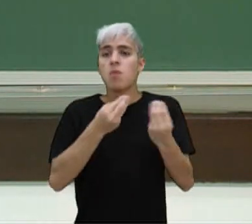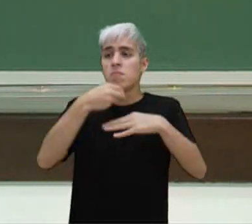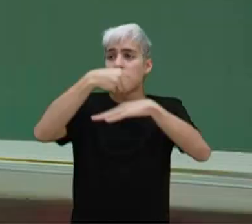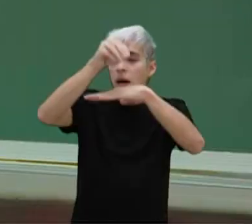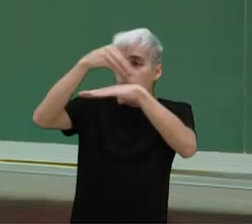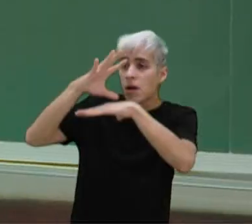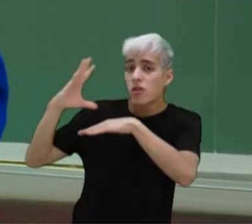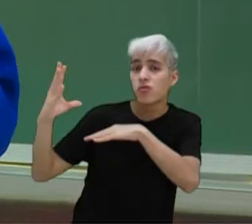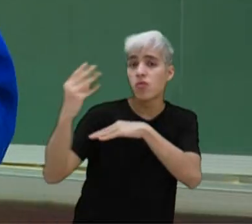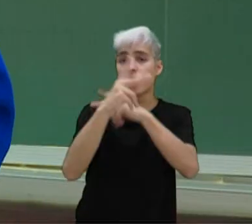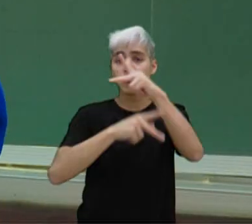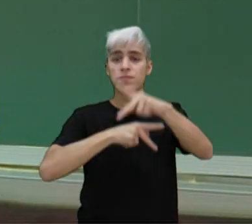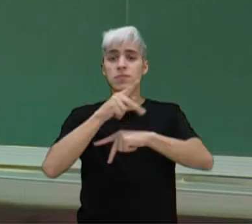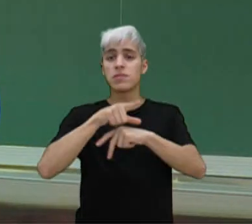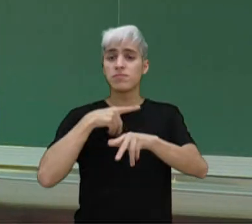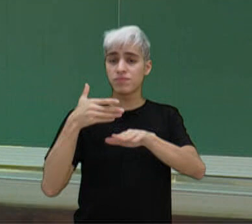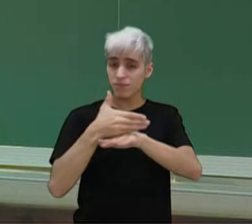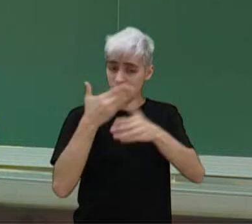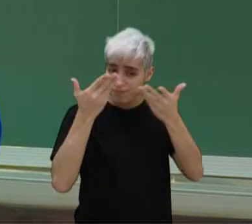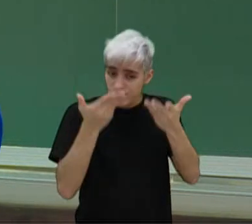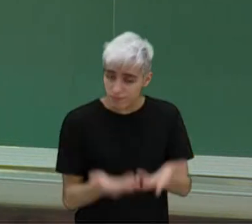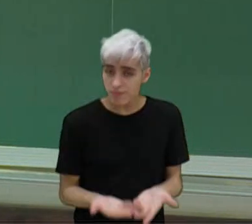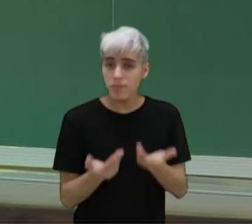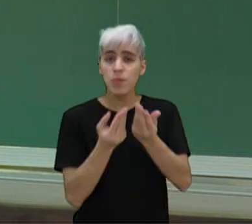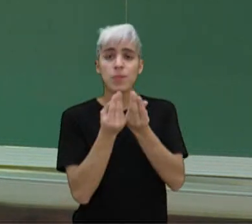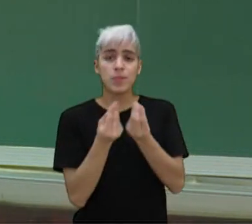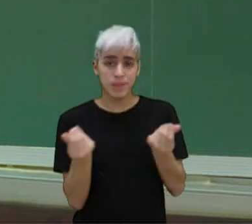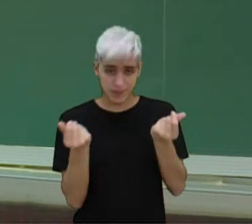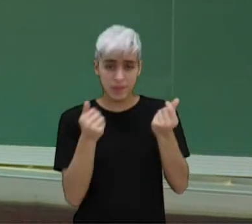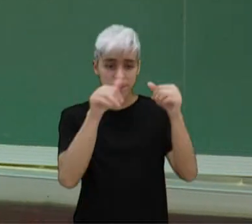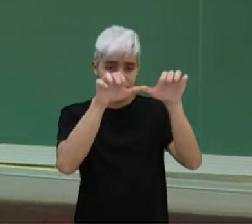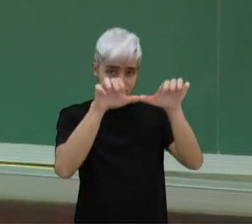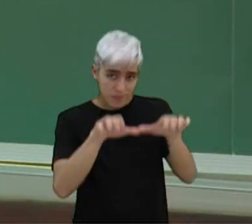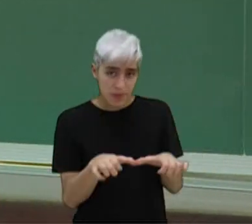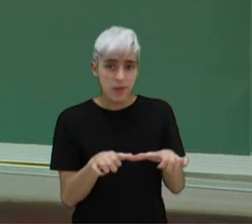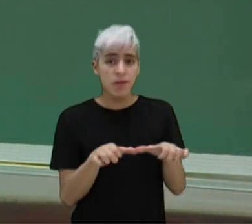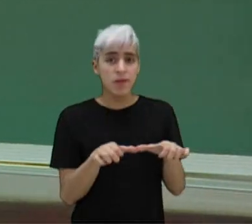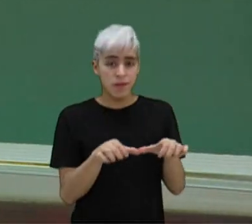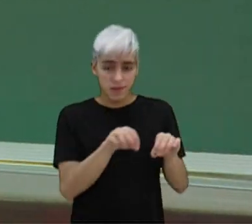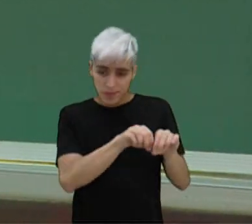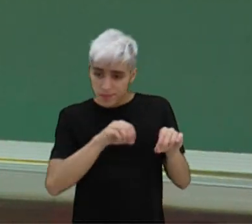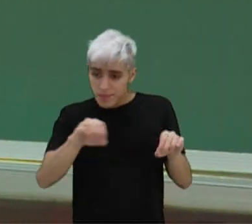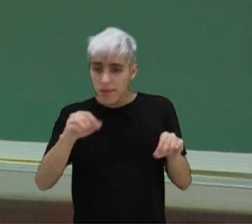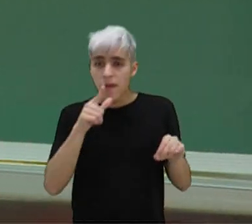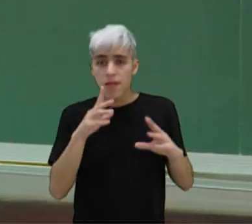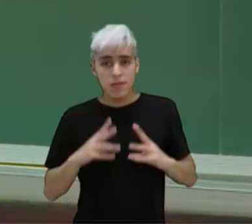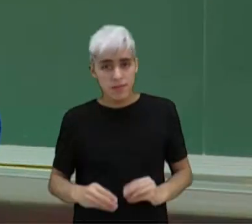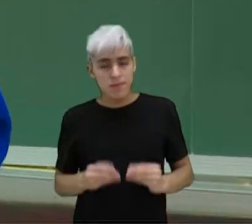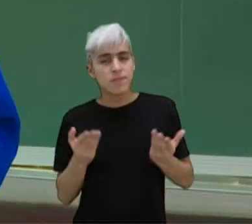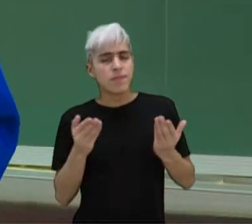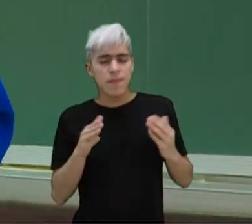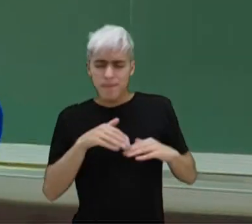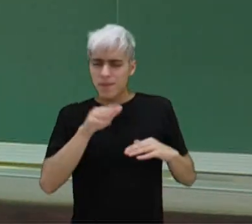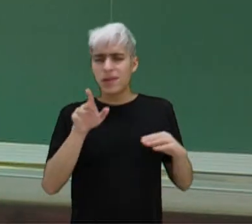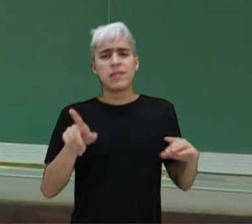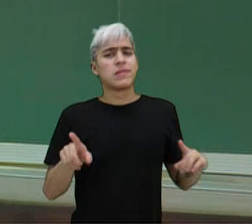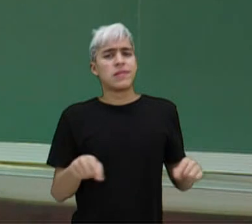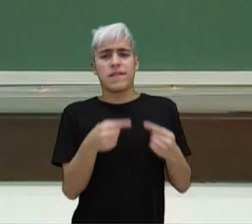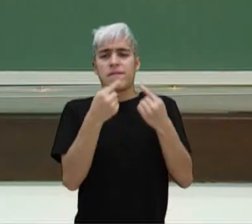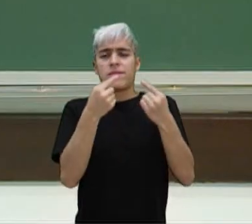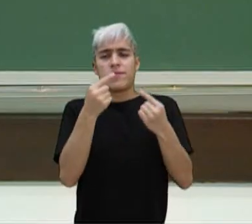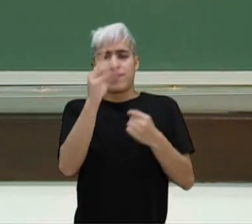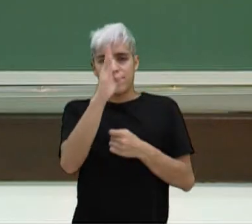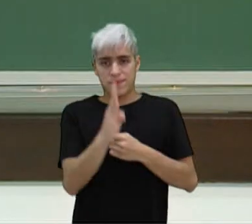que toda a população tenha acesso a essa infraestrutura de saneamento ambiental. Esse é o maior desafio do